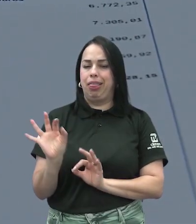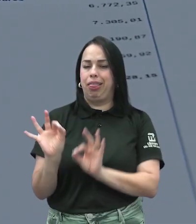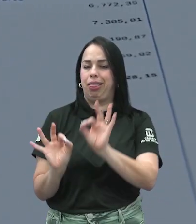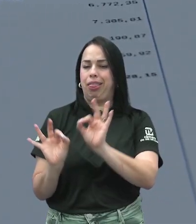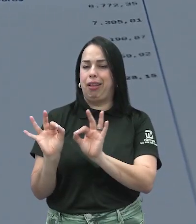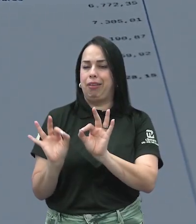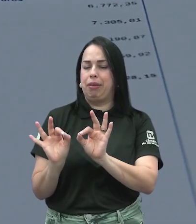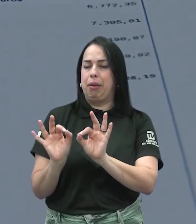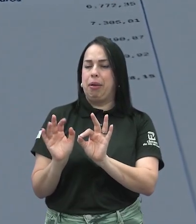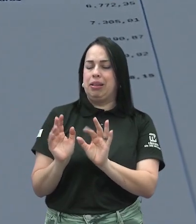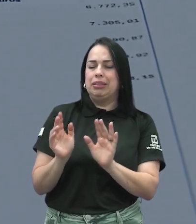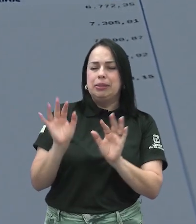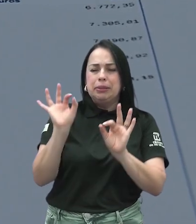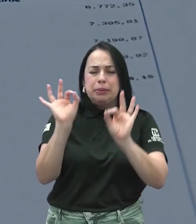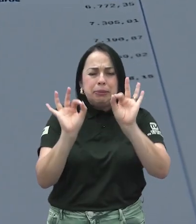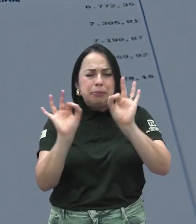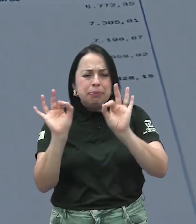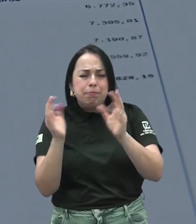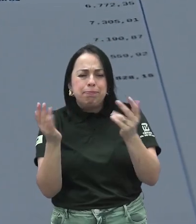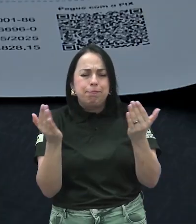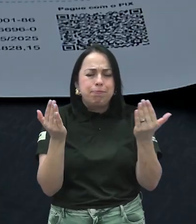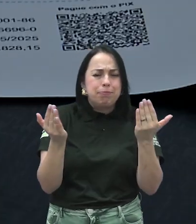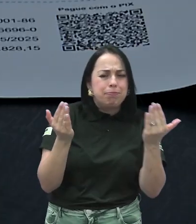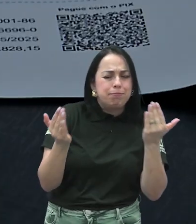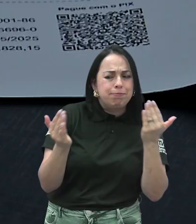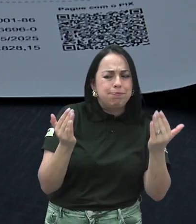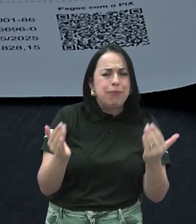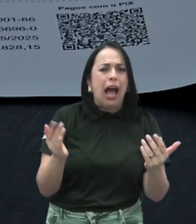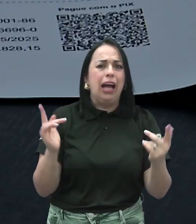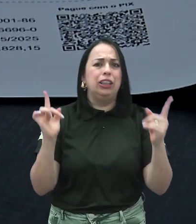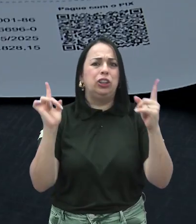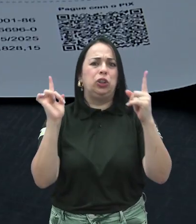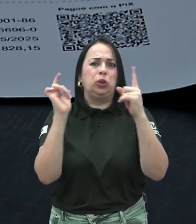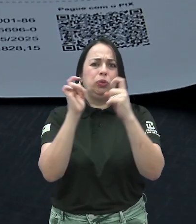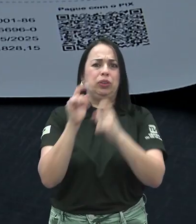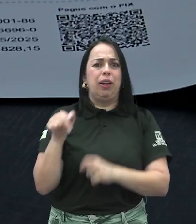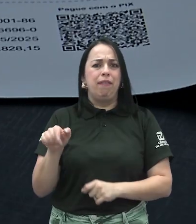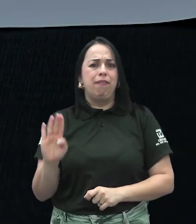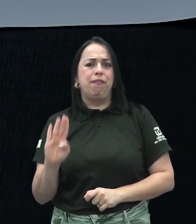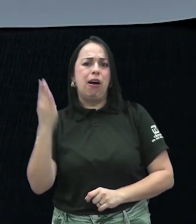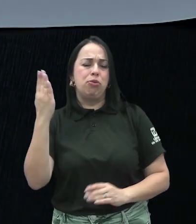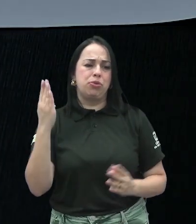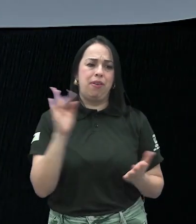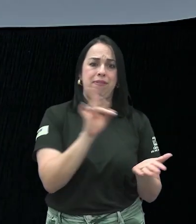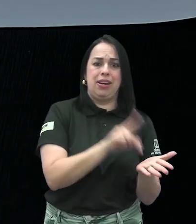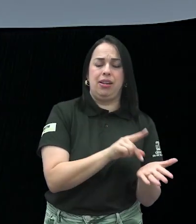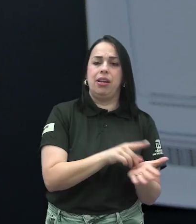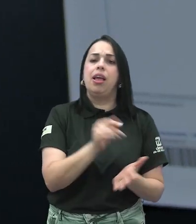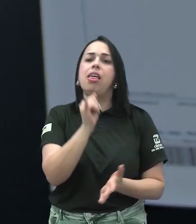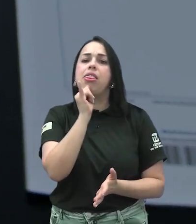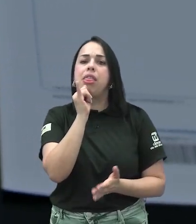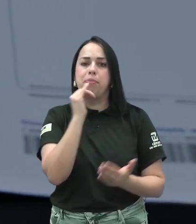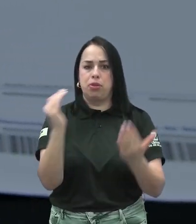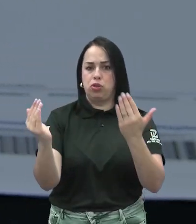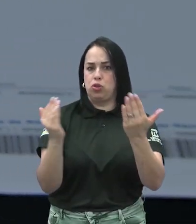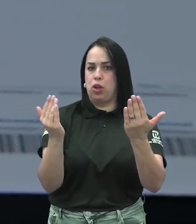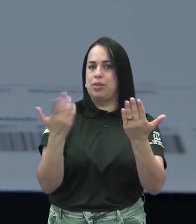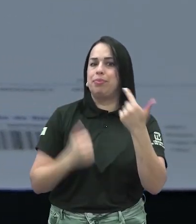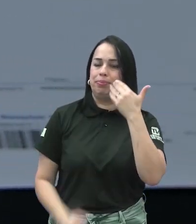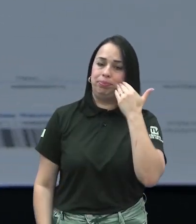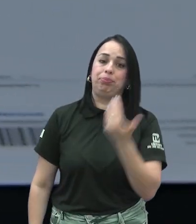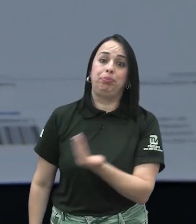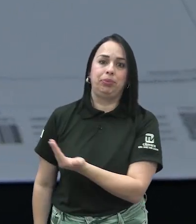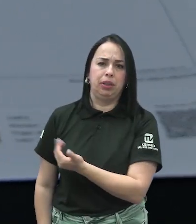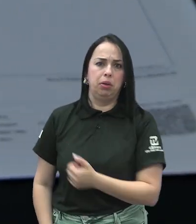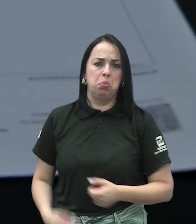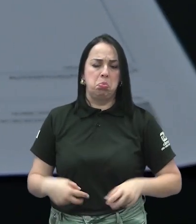tão bem elaborados que tem ficado difícil notar as diferenças entre o que é falso e o que é real. Por exemplo, observe